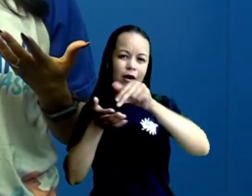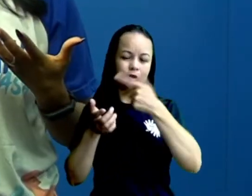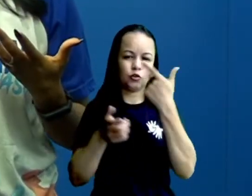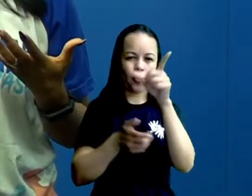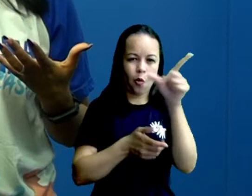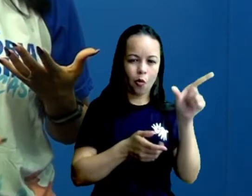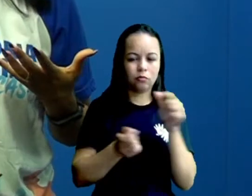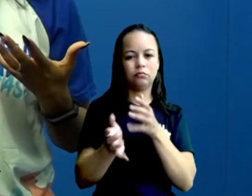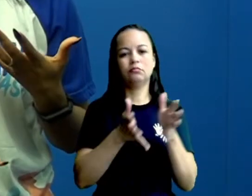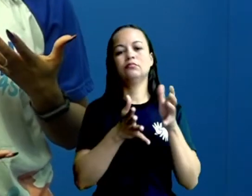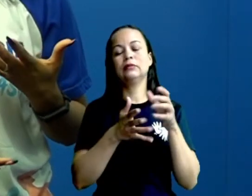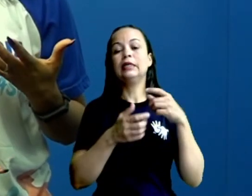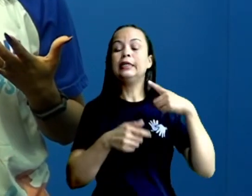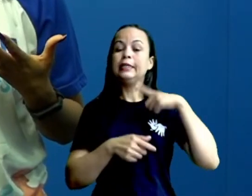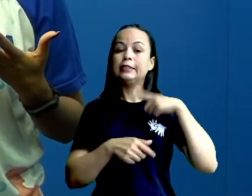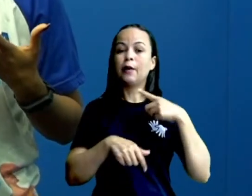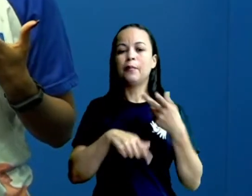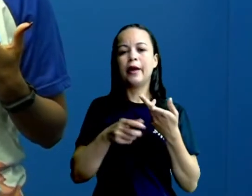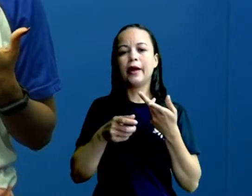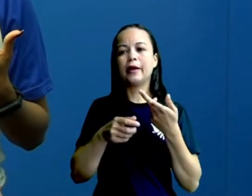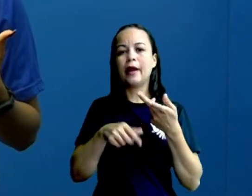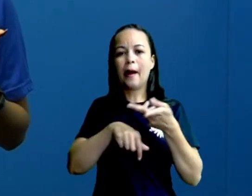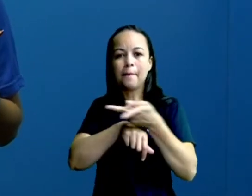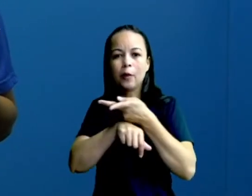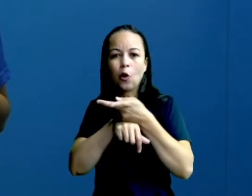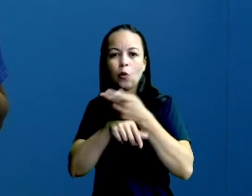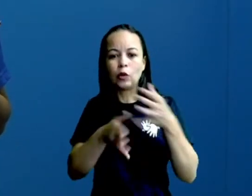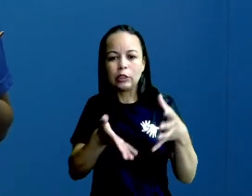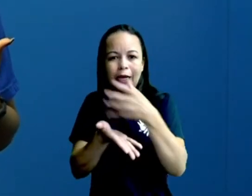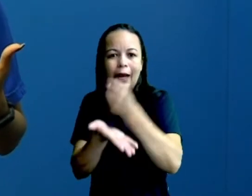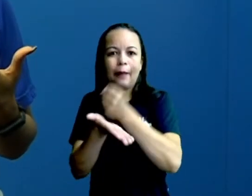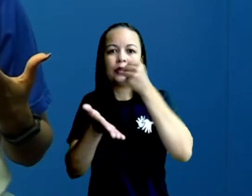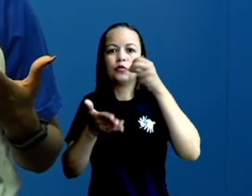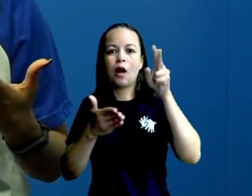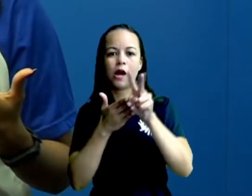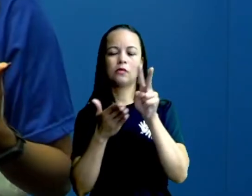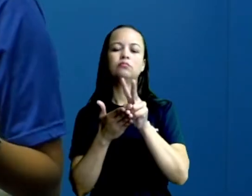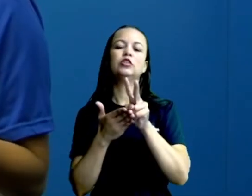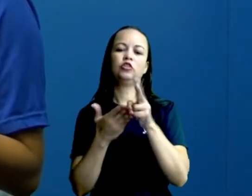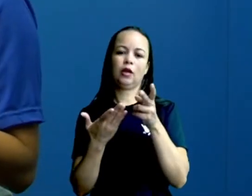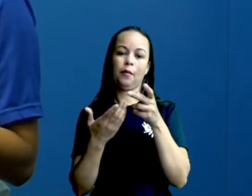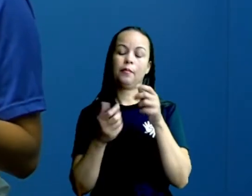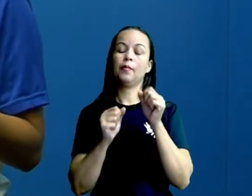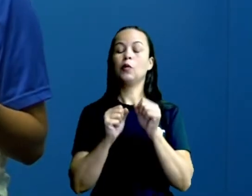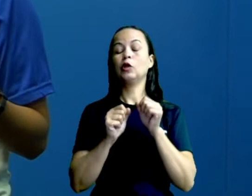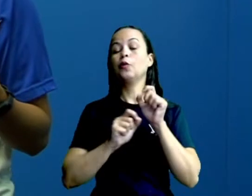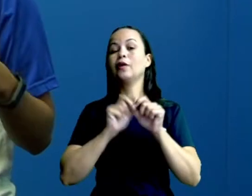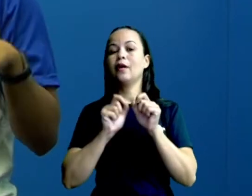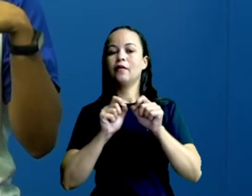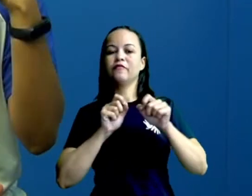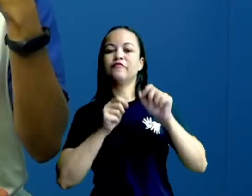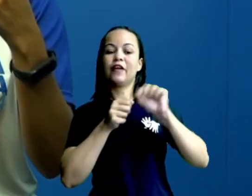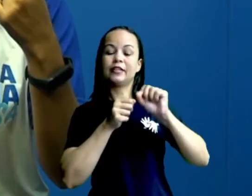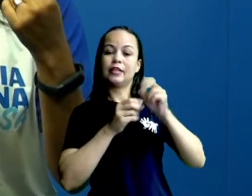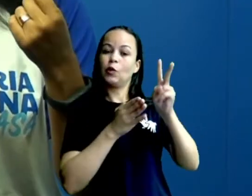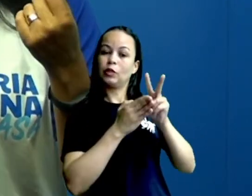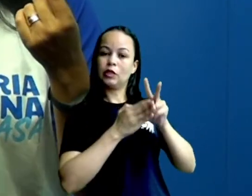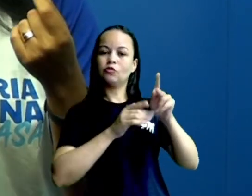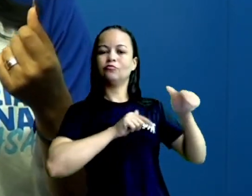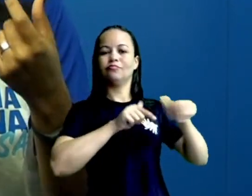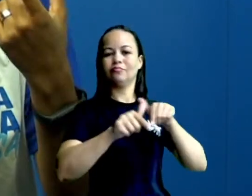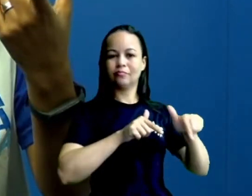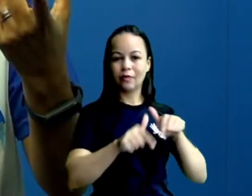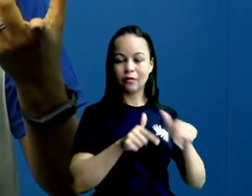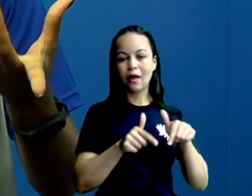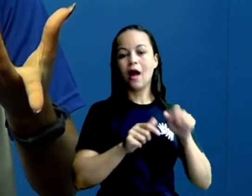missão de ir à caça de indígenas, para poder colocar eles no trabalho, para poder botar eles para trabalhar. Era mão de